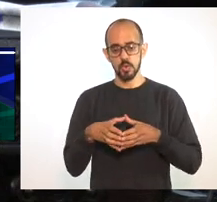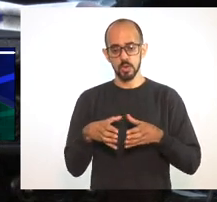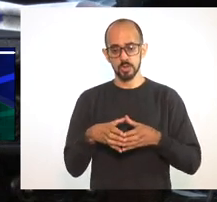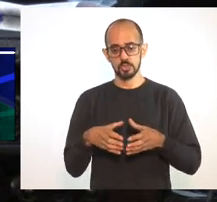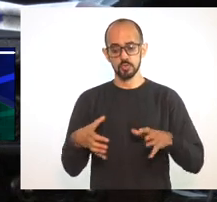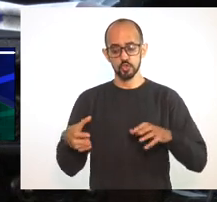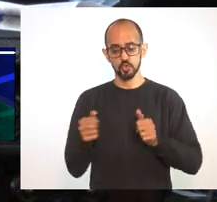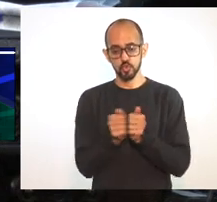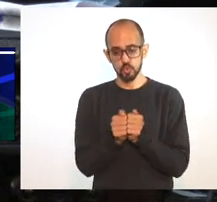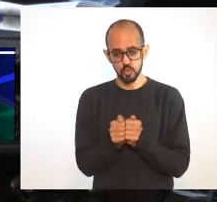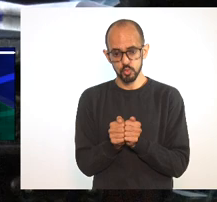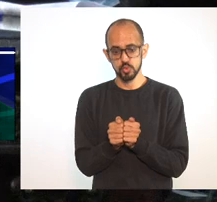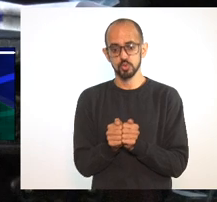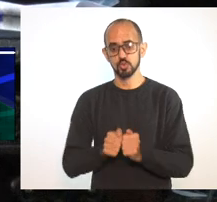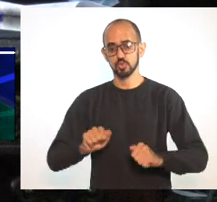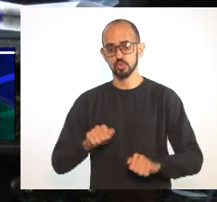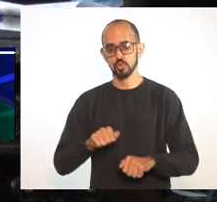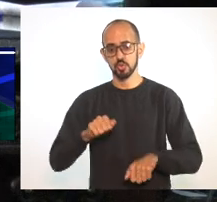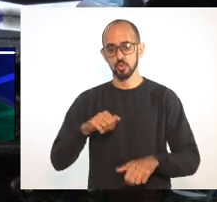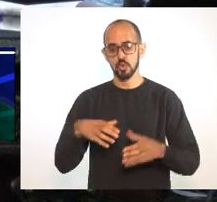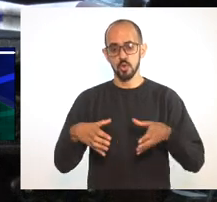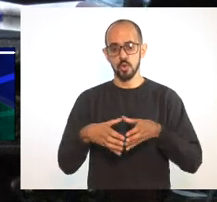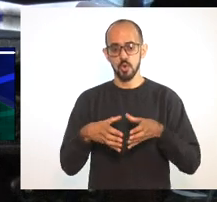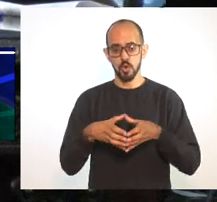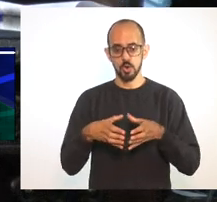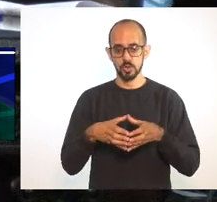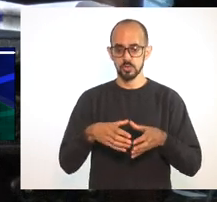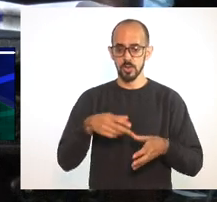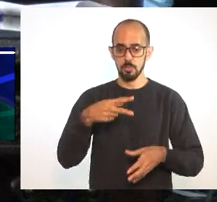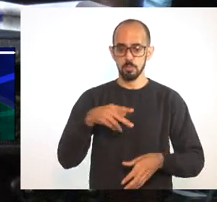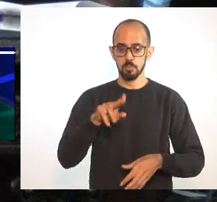Juntos, Coletivo Puta da Vida,